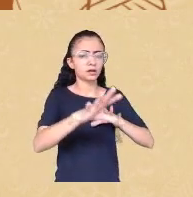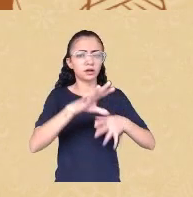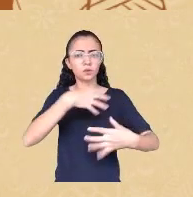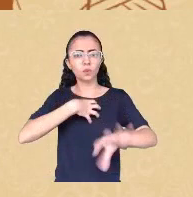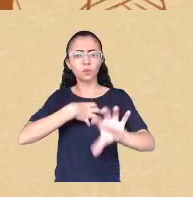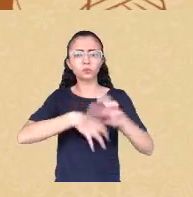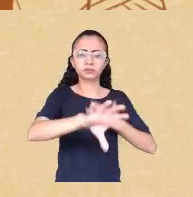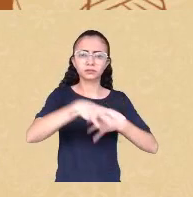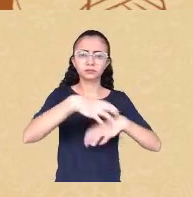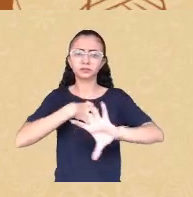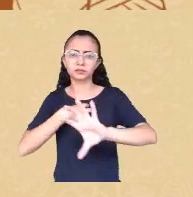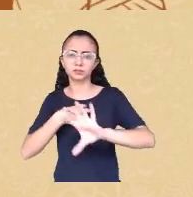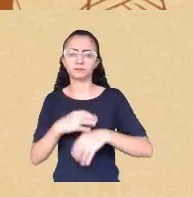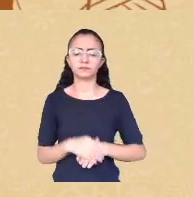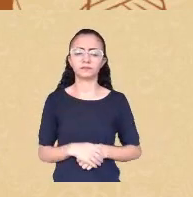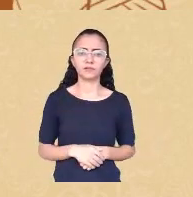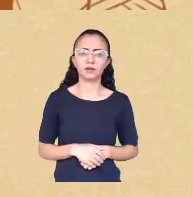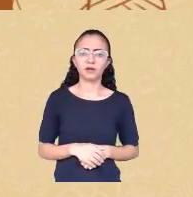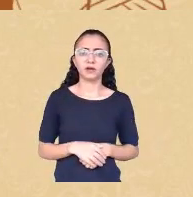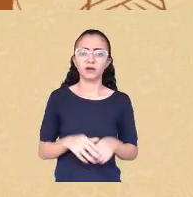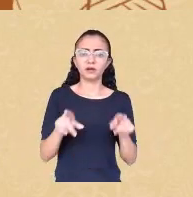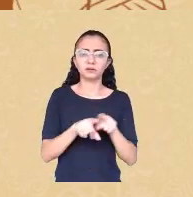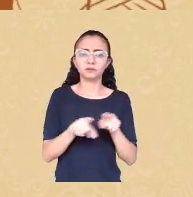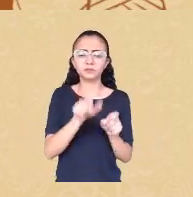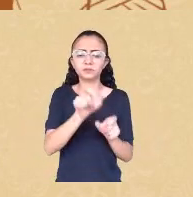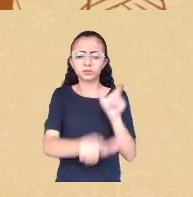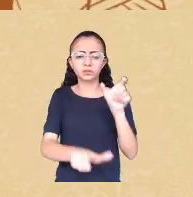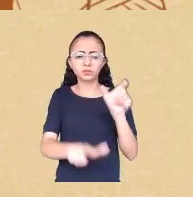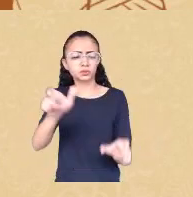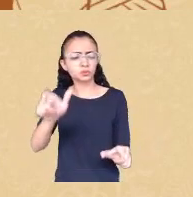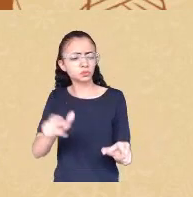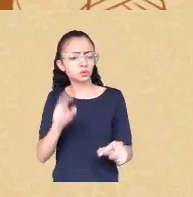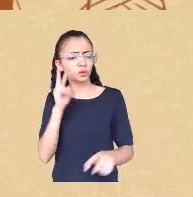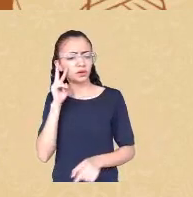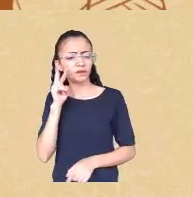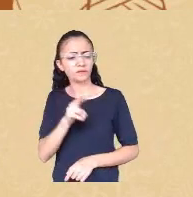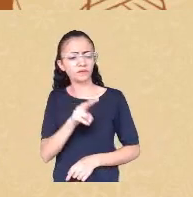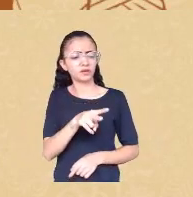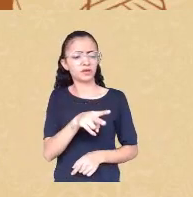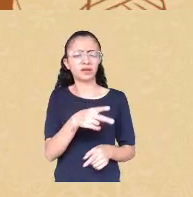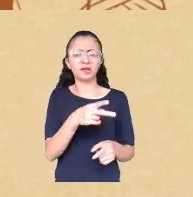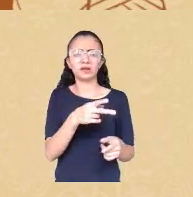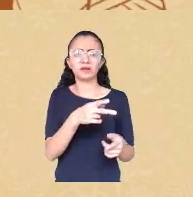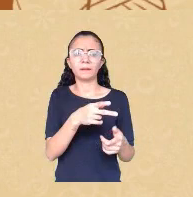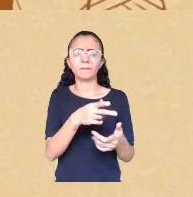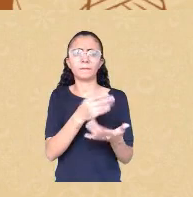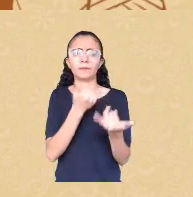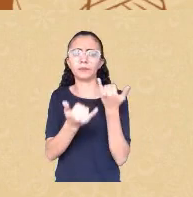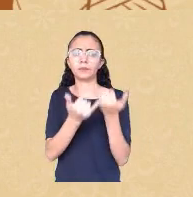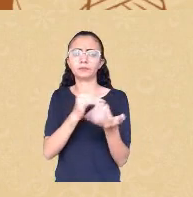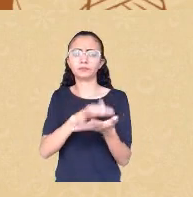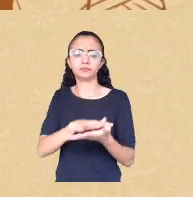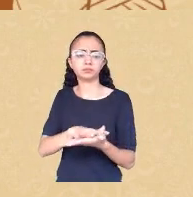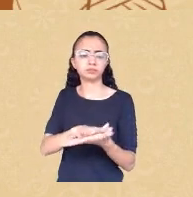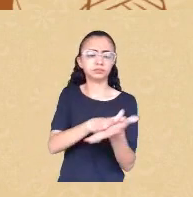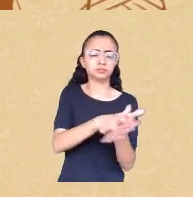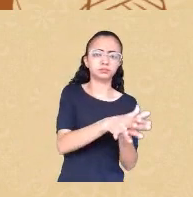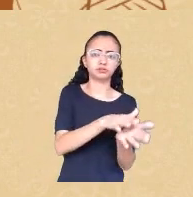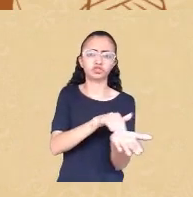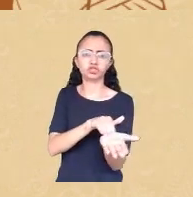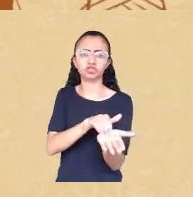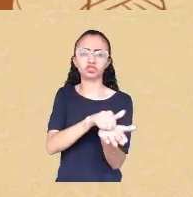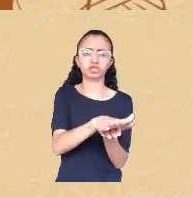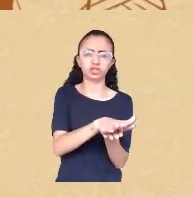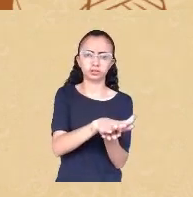ser, né? Como a Sueli Carneiro elabora na tese de doutorado dela, a partir, né, do diálogo, da leitura